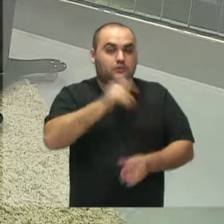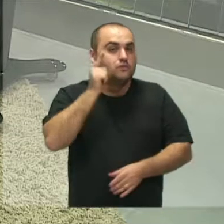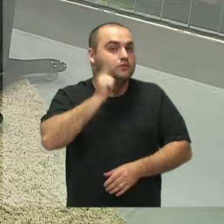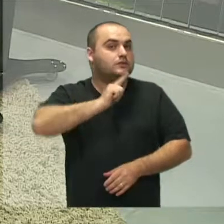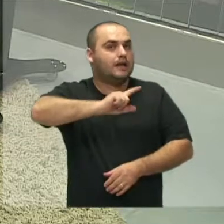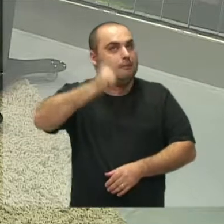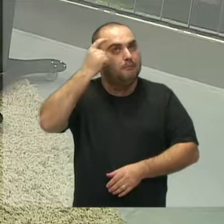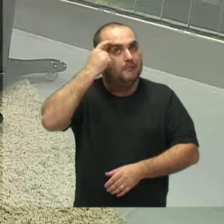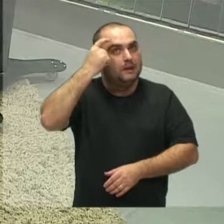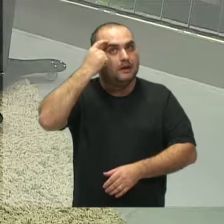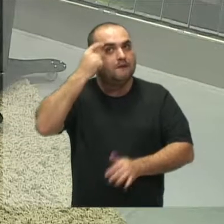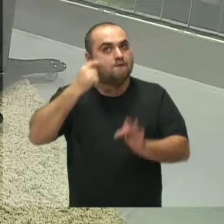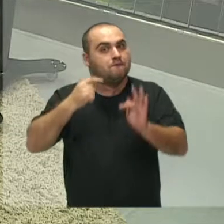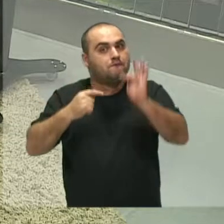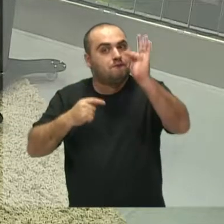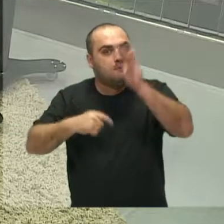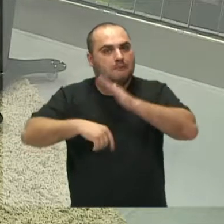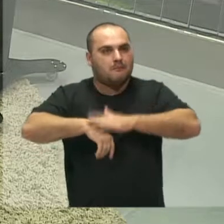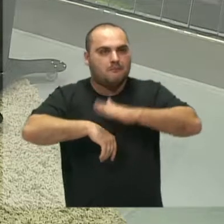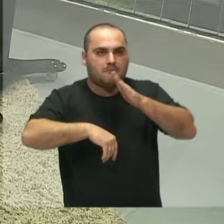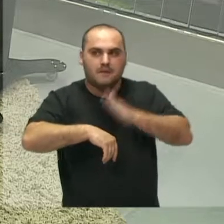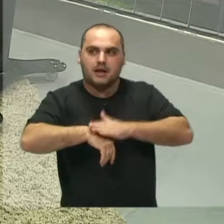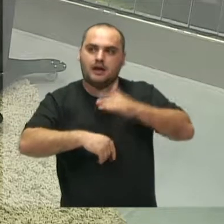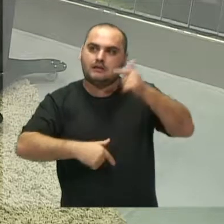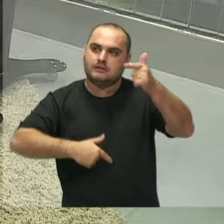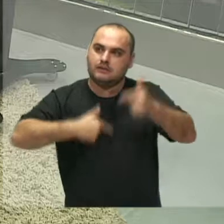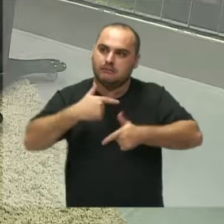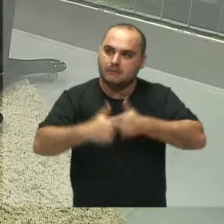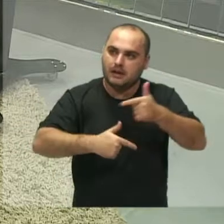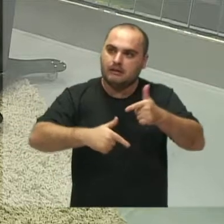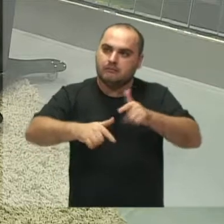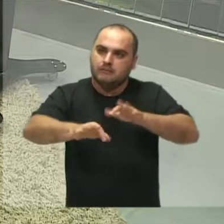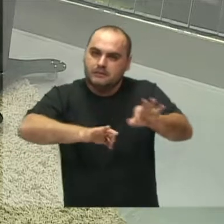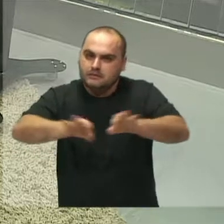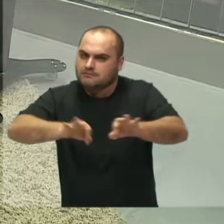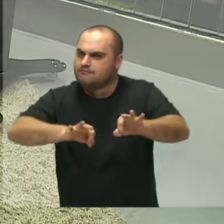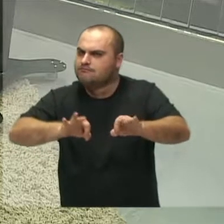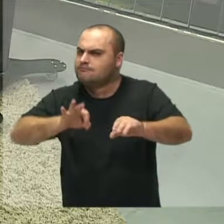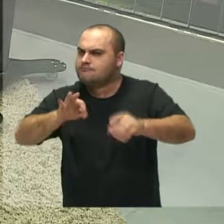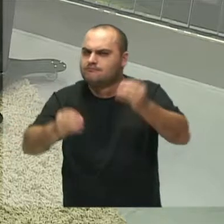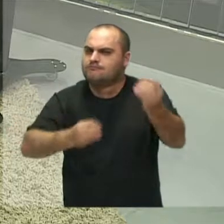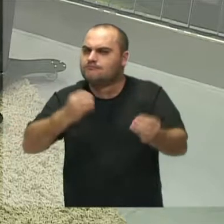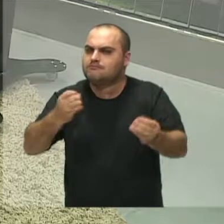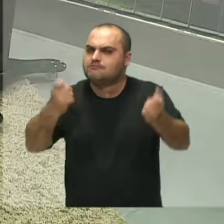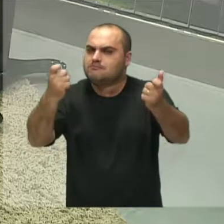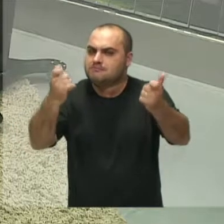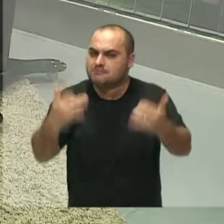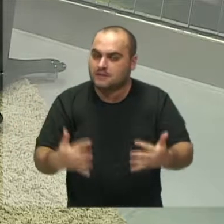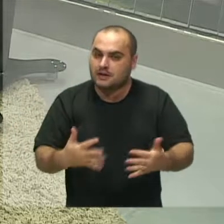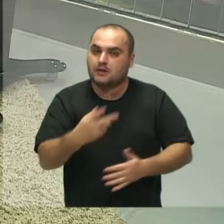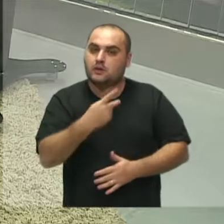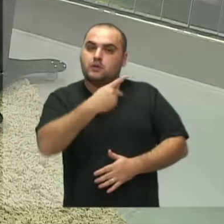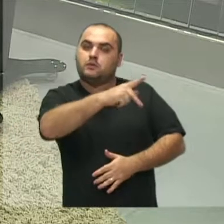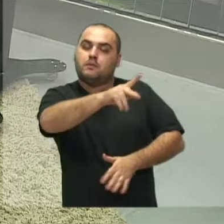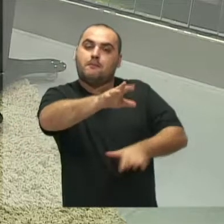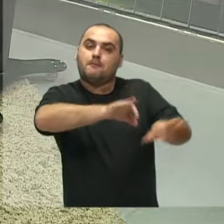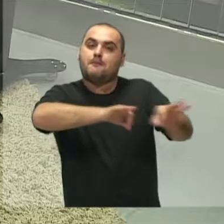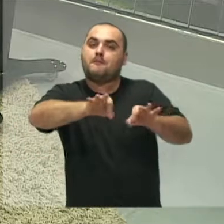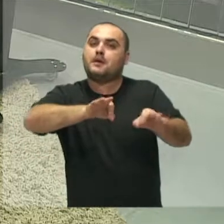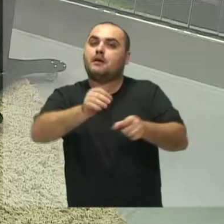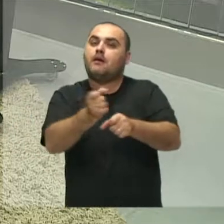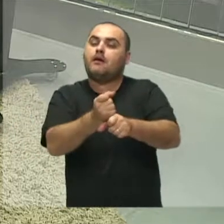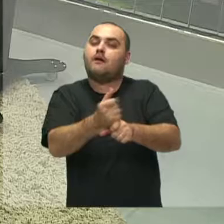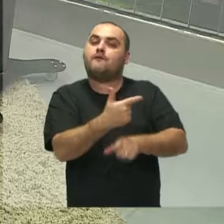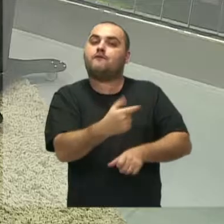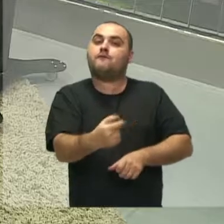dá para pensar um pouco mais na questão do trabalho, do planejamento. Como é que tá, né, a tua preparação para a partir de 2021?